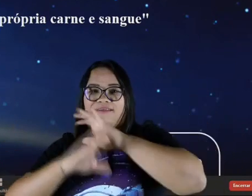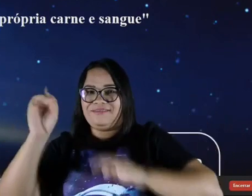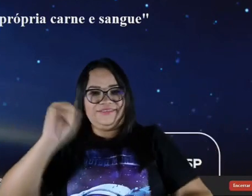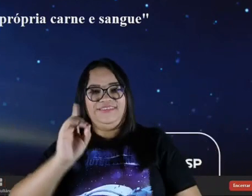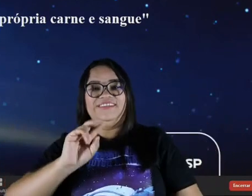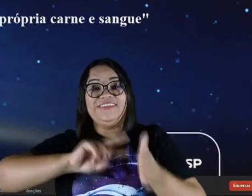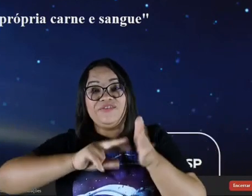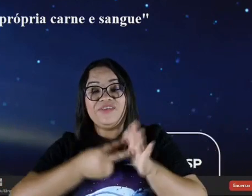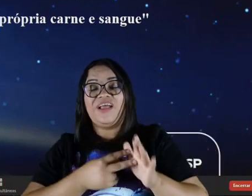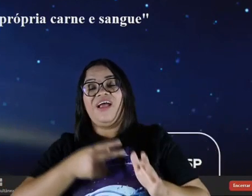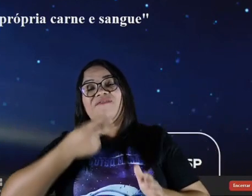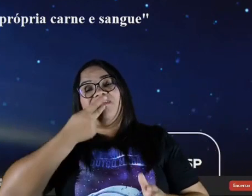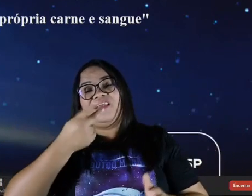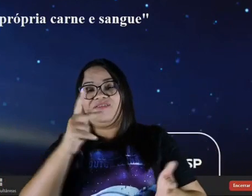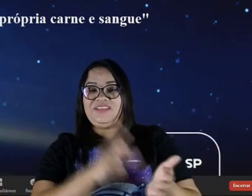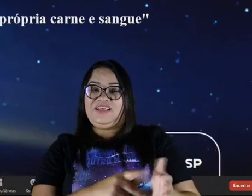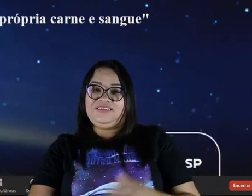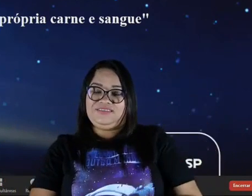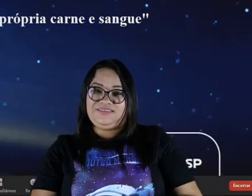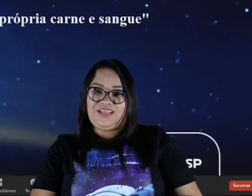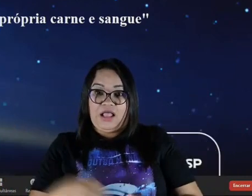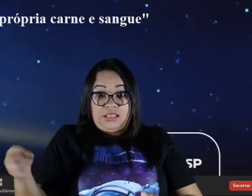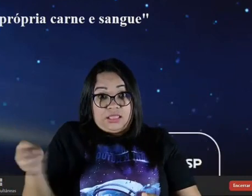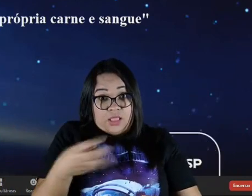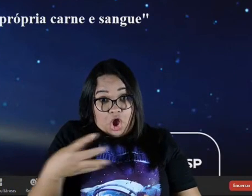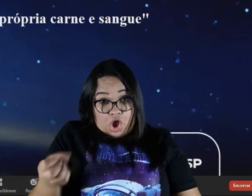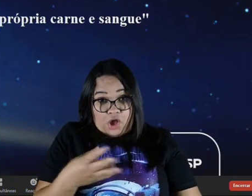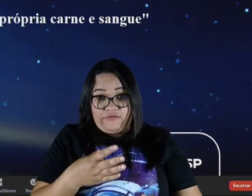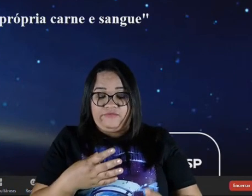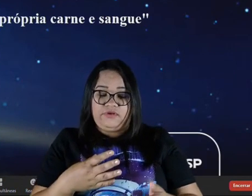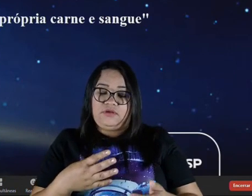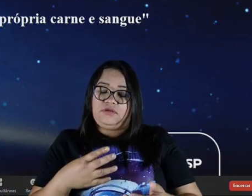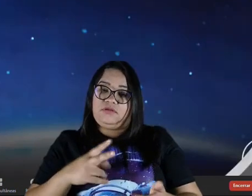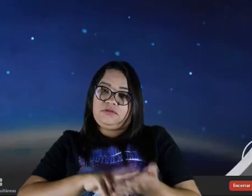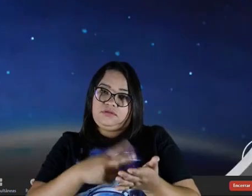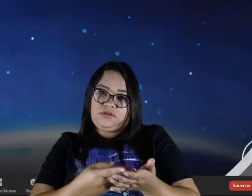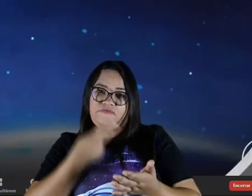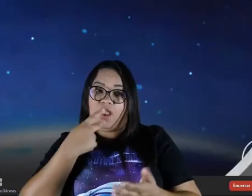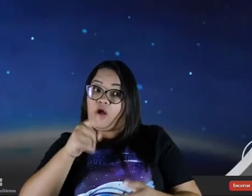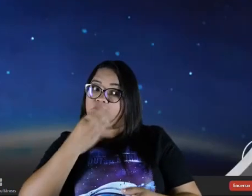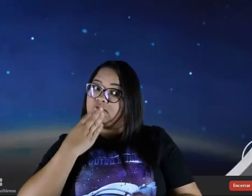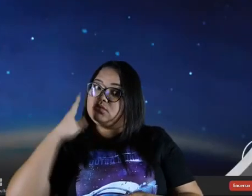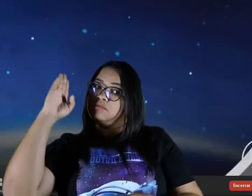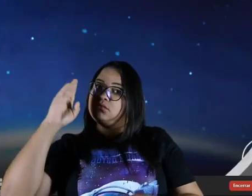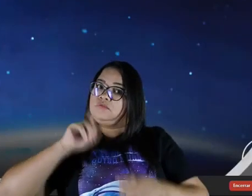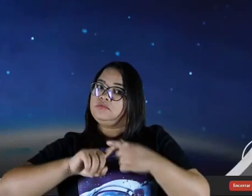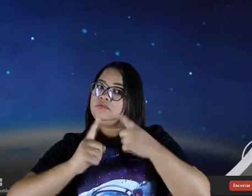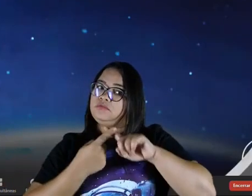que a nova tradução na linguagem de hoje diz assim: jure por Deus que você vai falar a verdade.